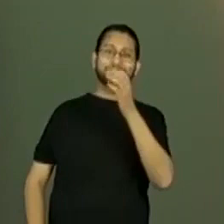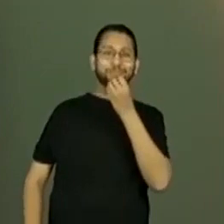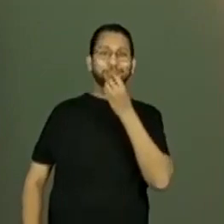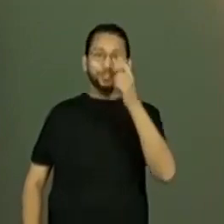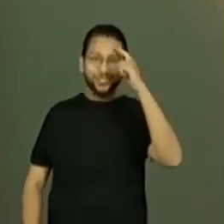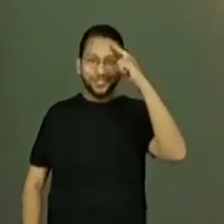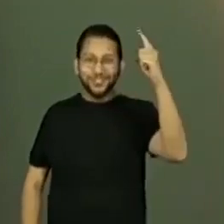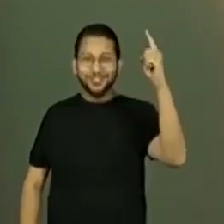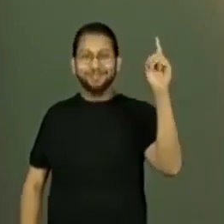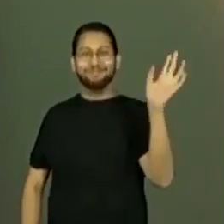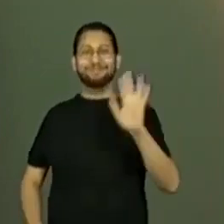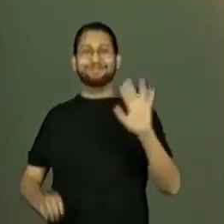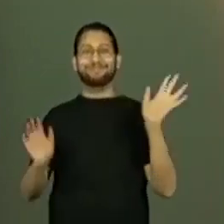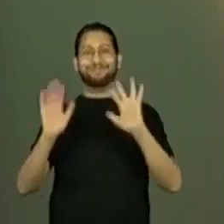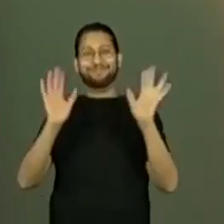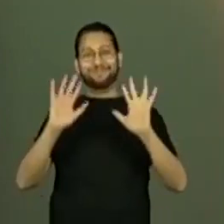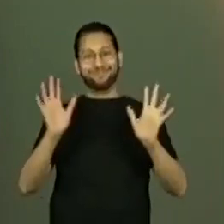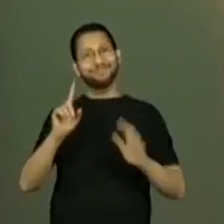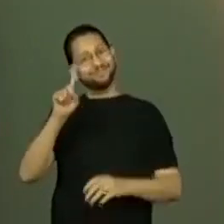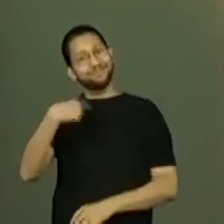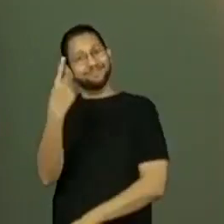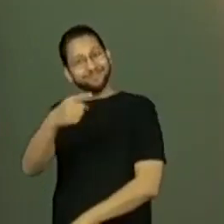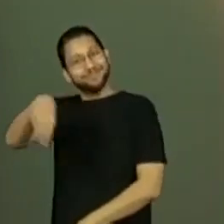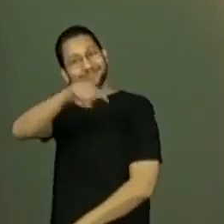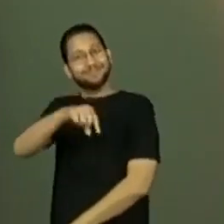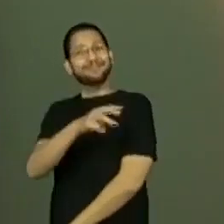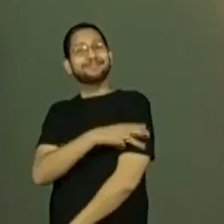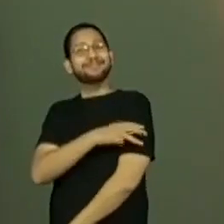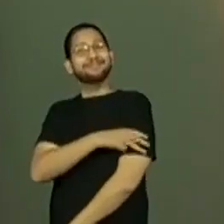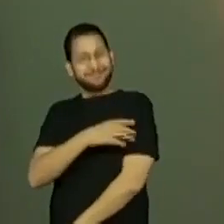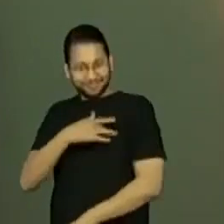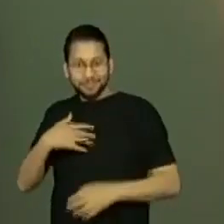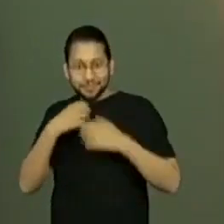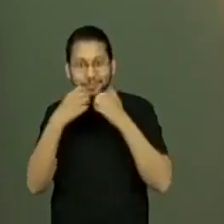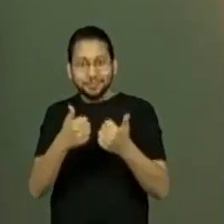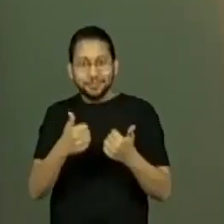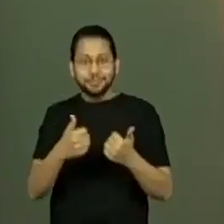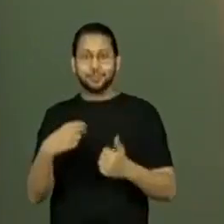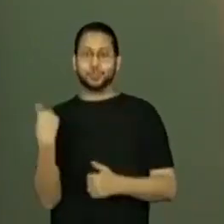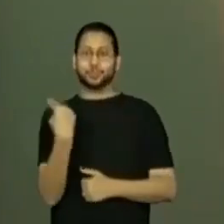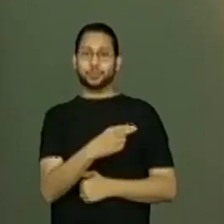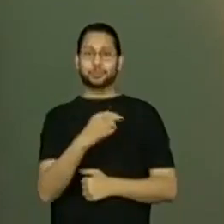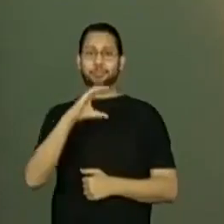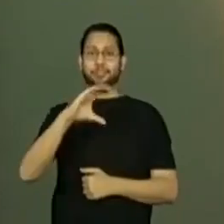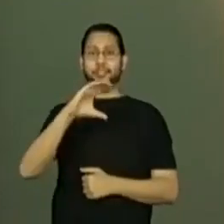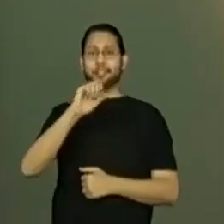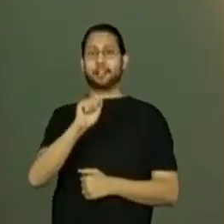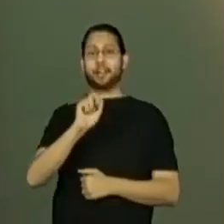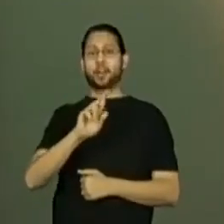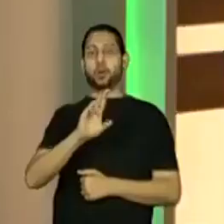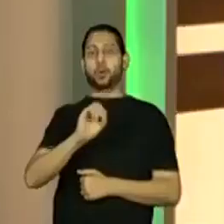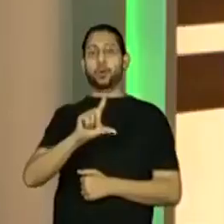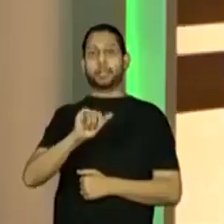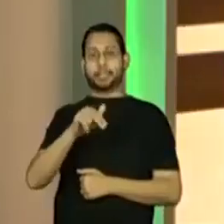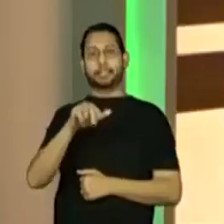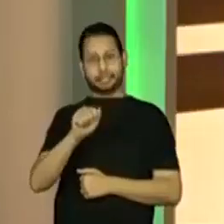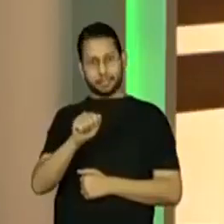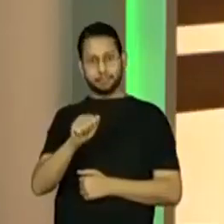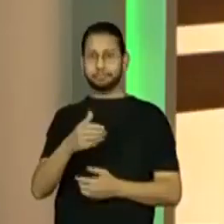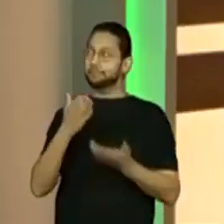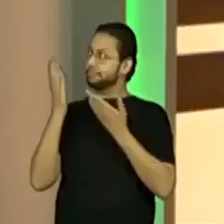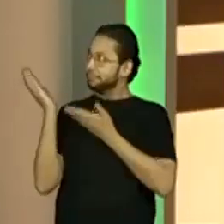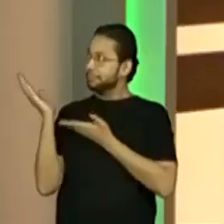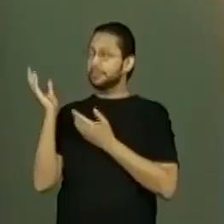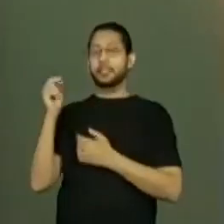dia, gente. Tudo bem, terceiro ano? Como que vocês estão? Meu nome é Carolina, essa é a professora Nicole e nós